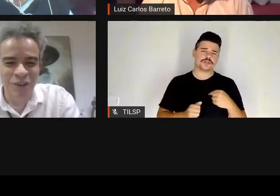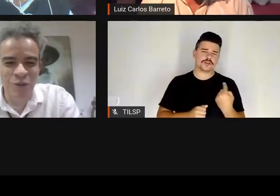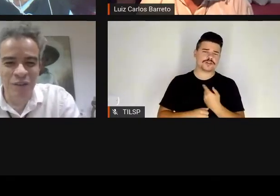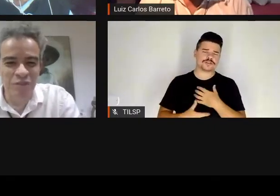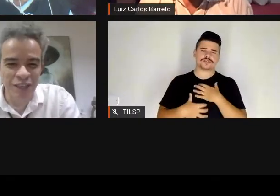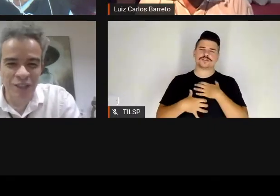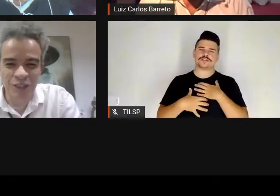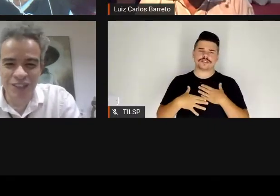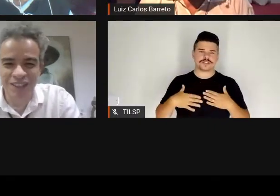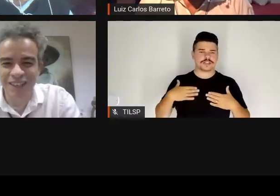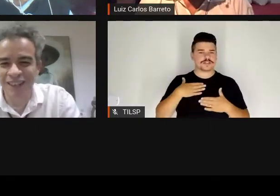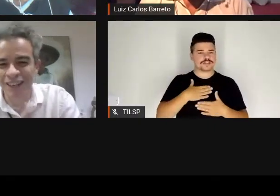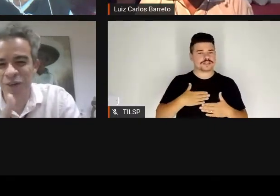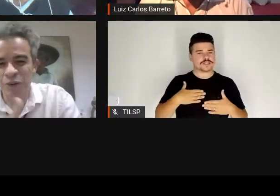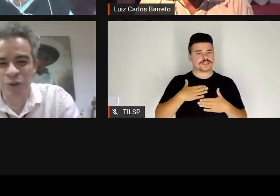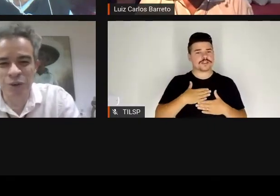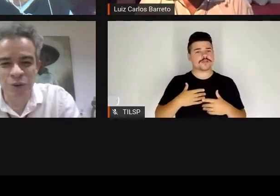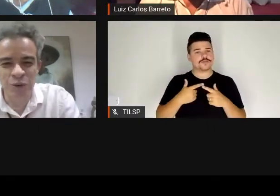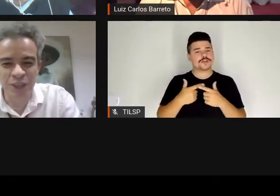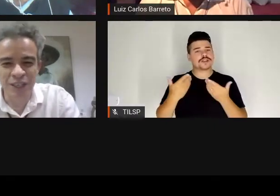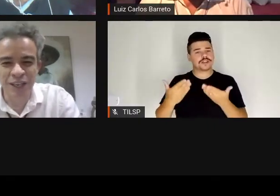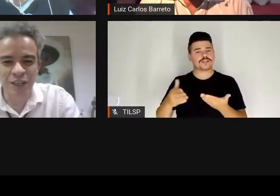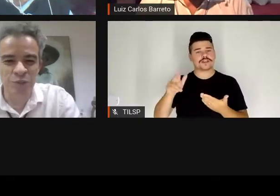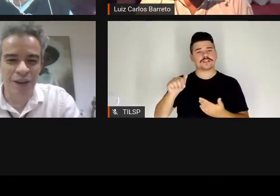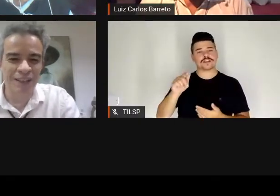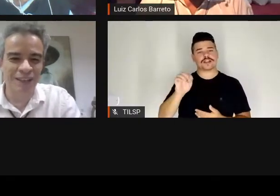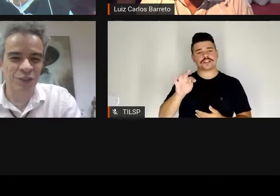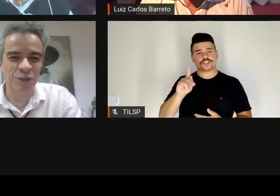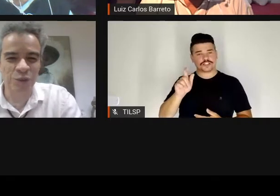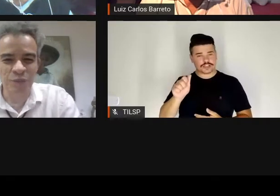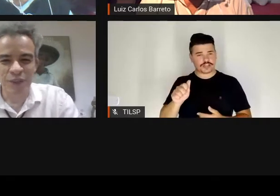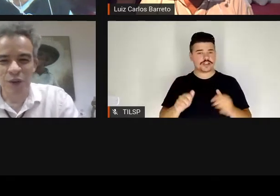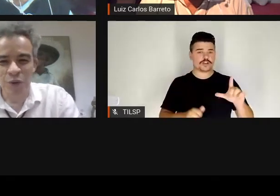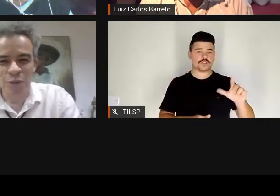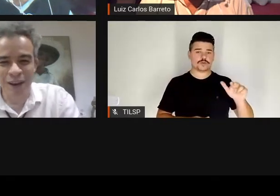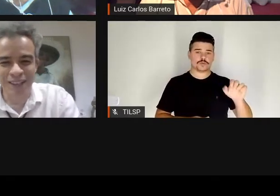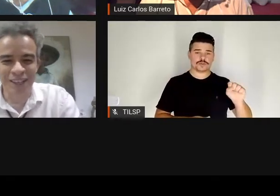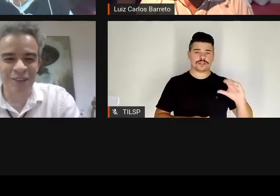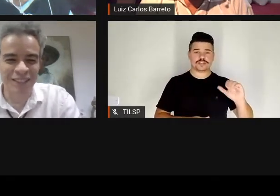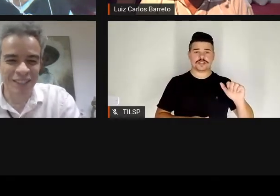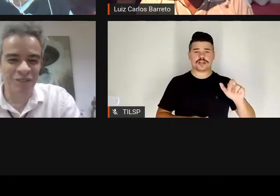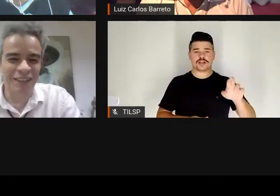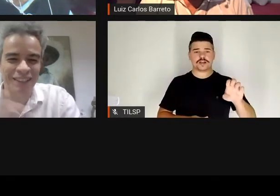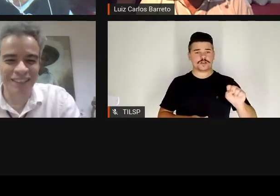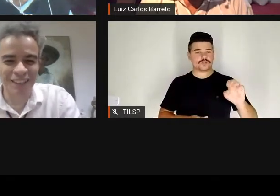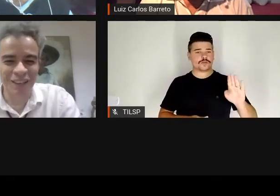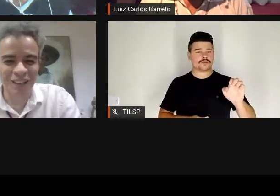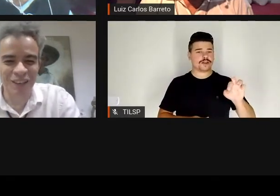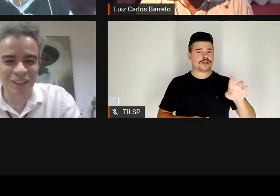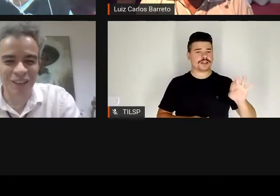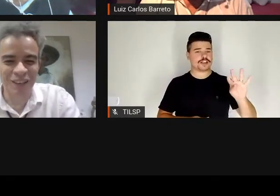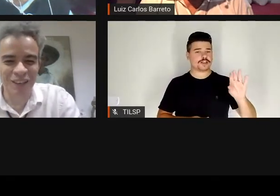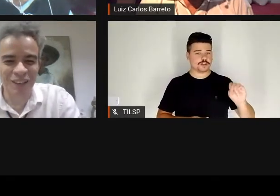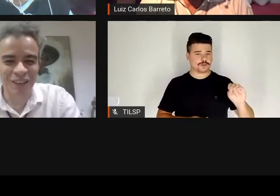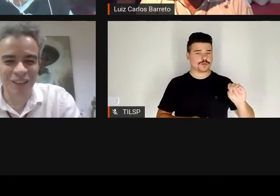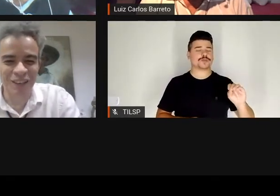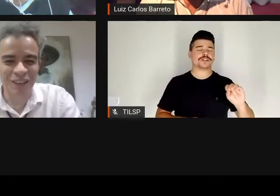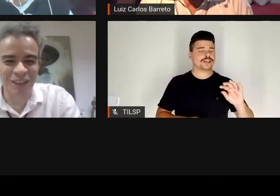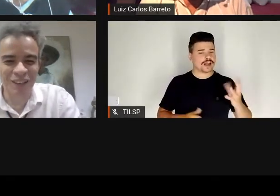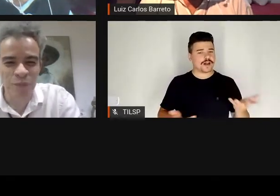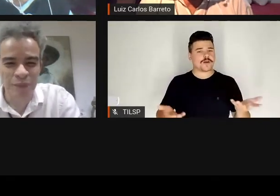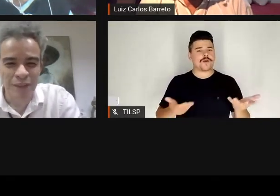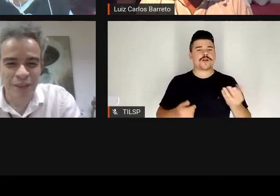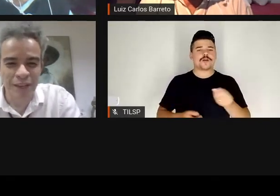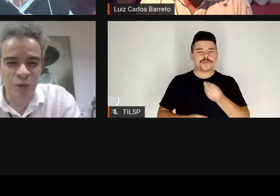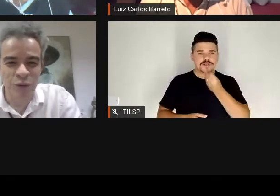assim, com o Evandro Teixeira e com o Luiz Carlos Barreto, o Barretão. E a gente vai ter aqui a oportunidade de conversar